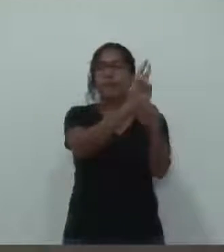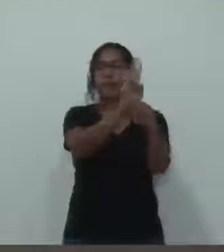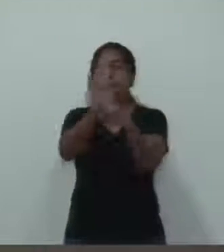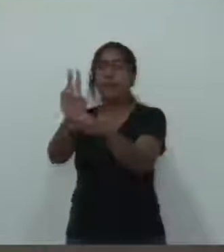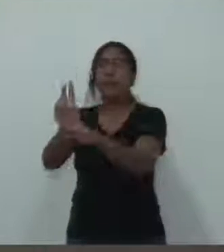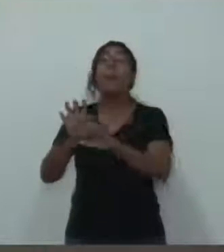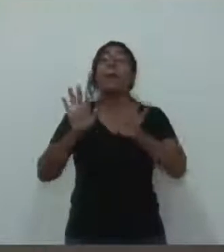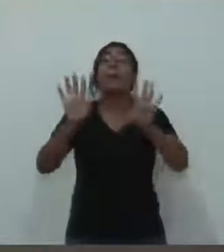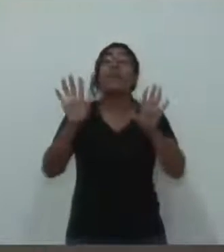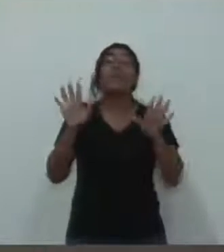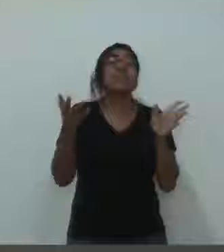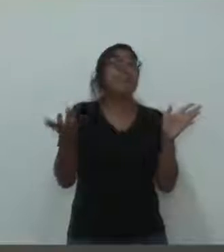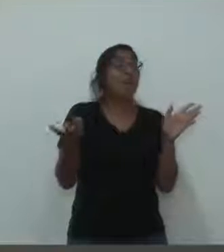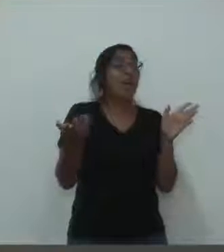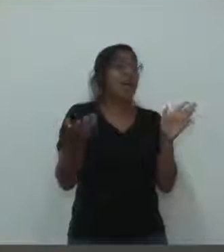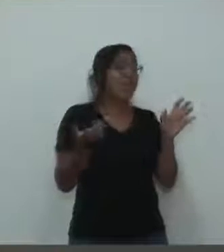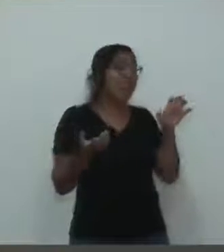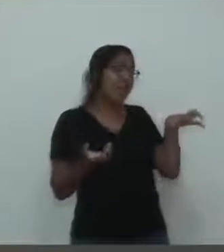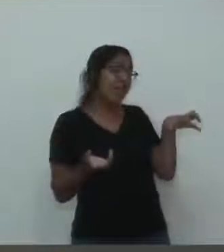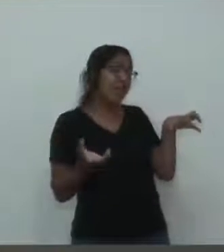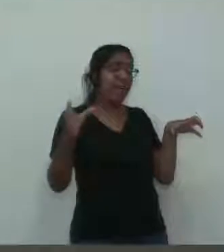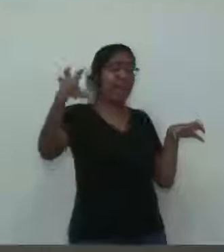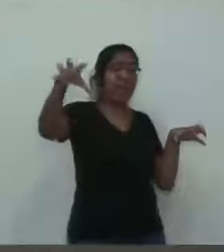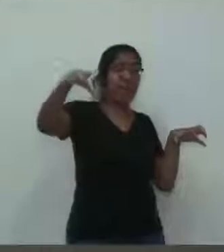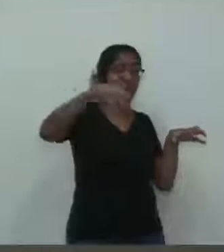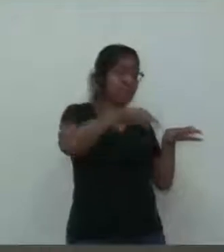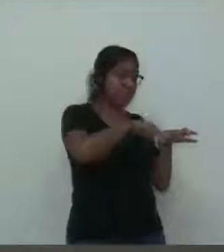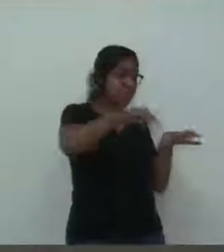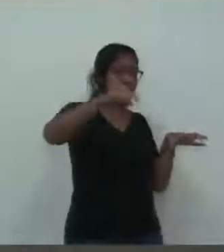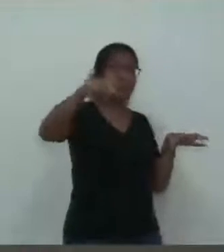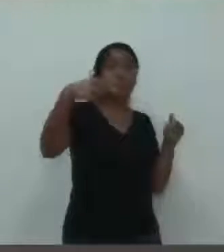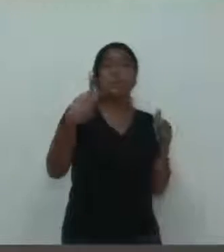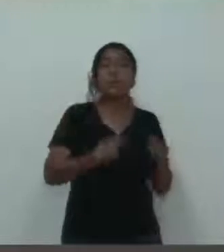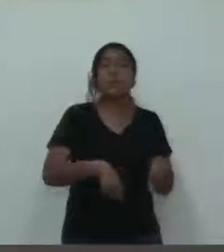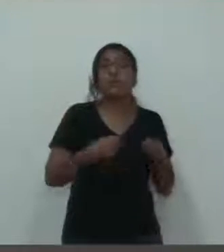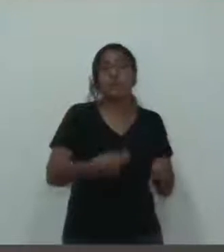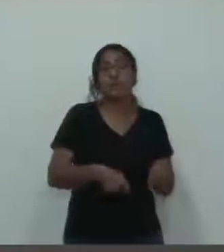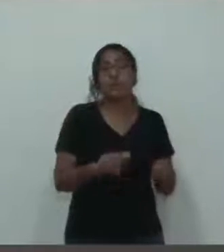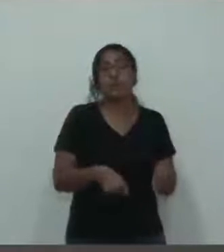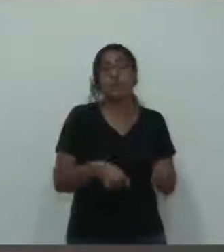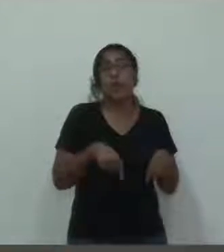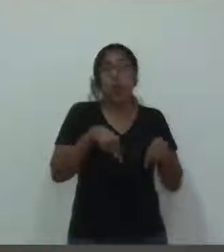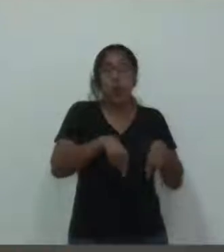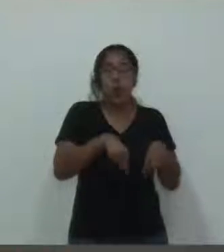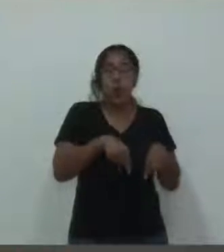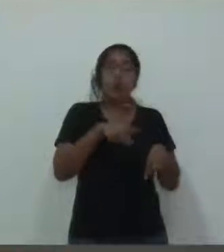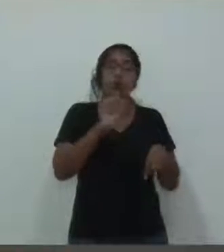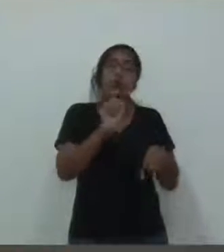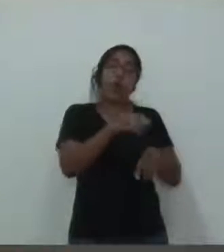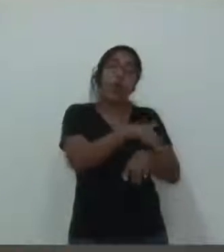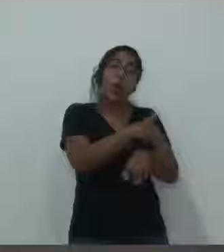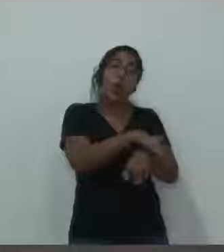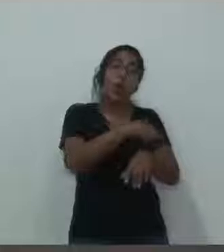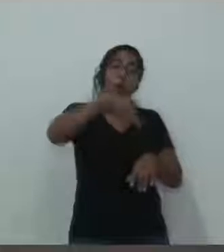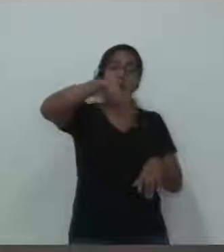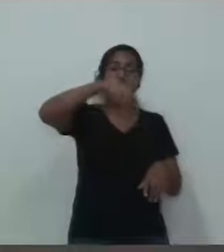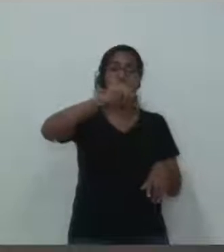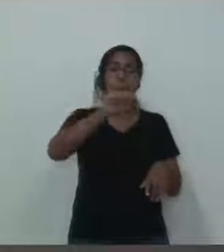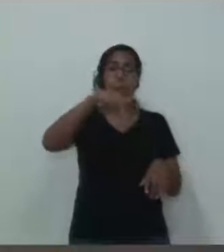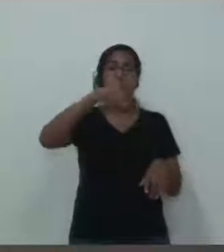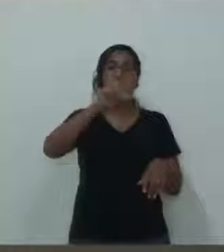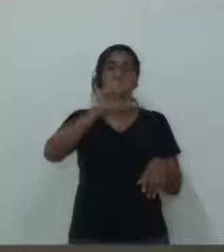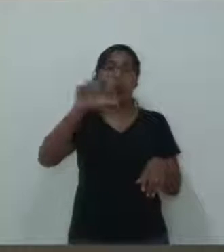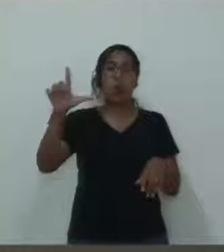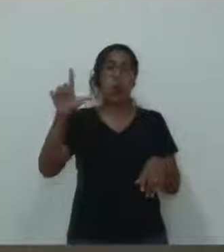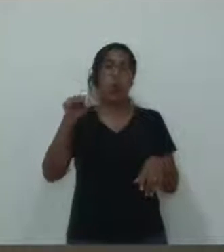de todo esse lado, depois da linha férrea, a não ser onde ela passa hoje pela Manuel Mateus, que a gente já sabe quem